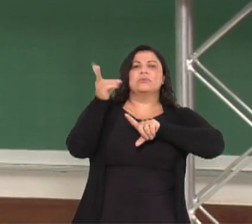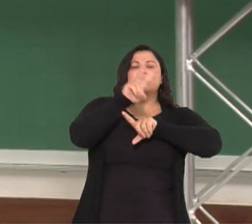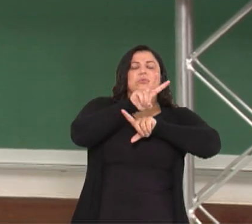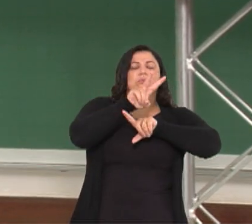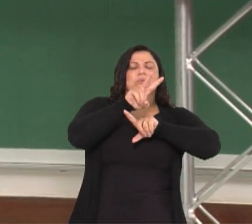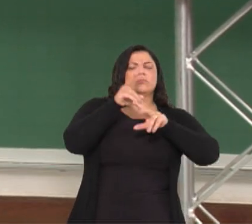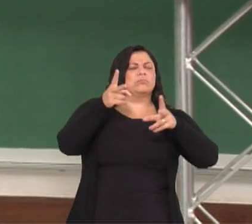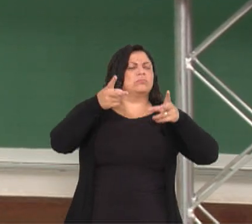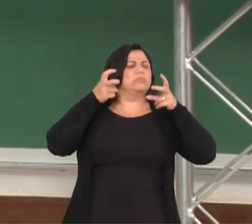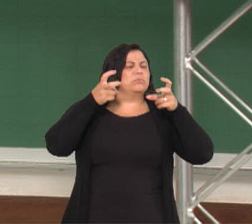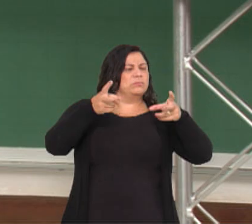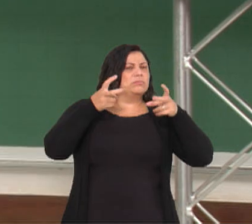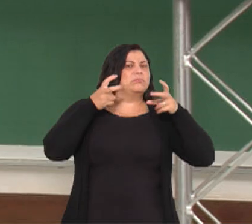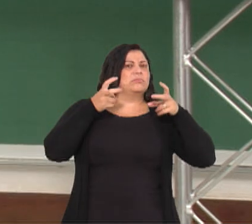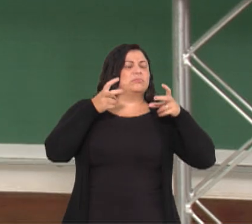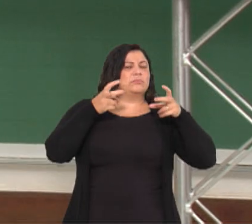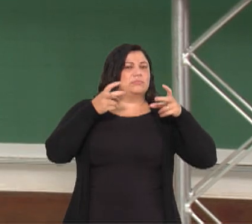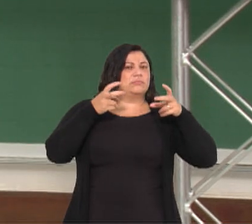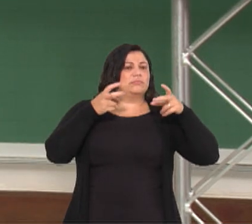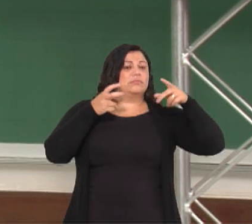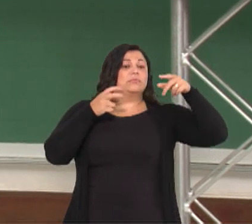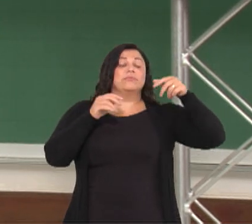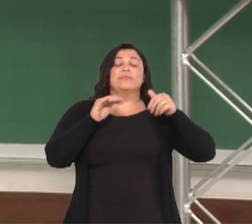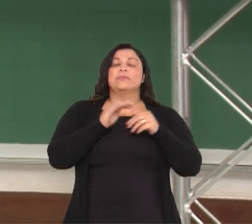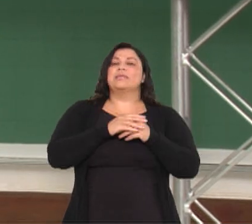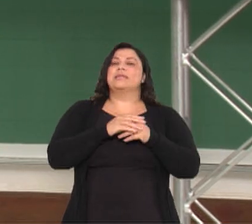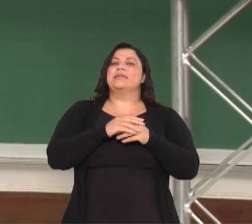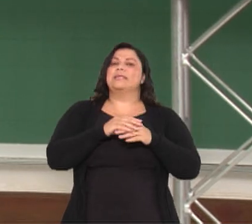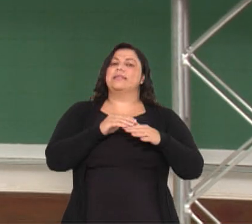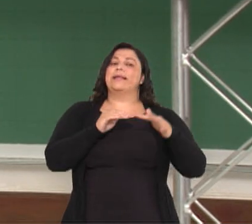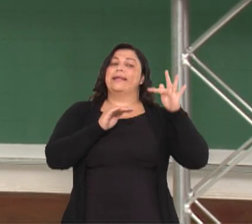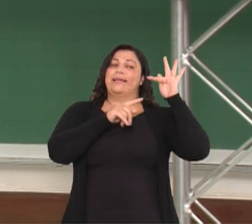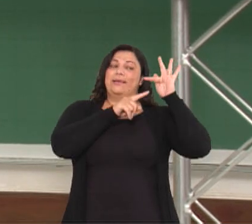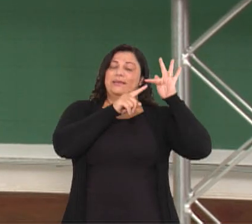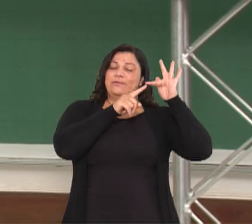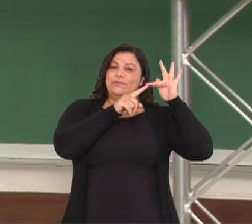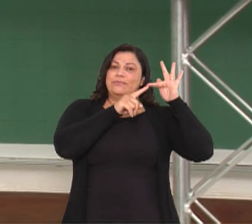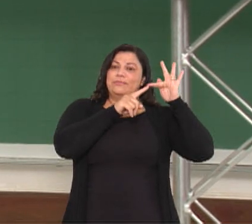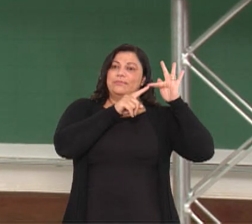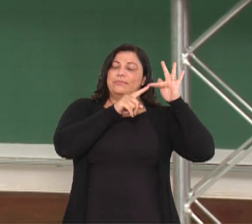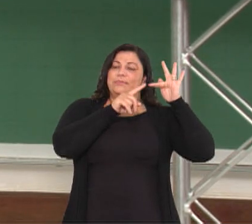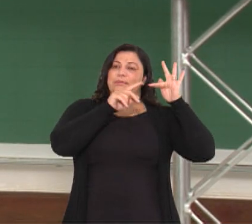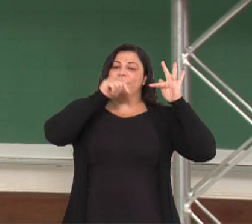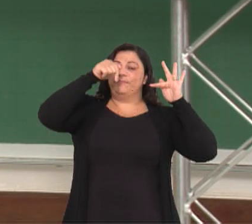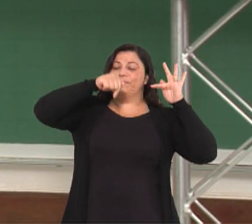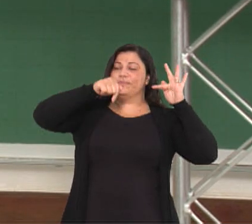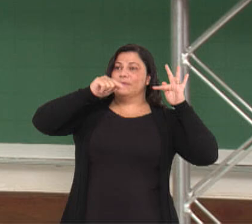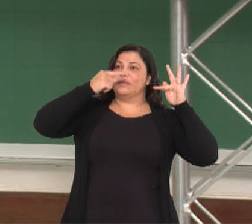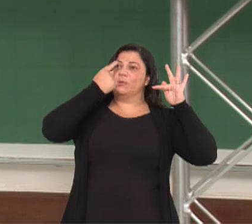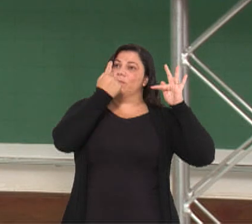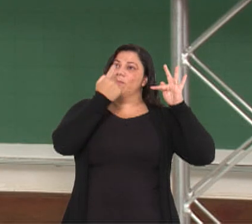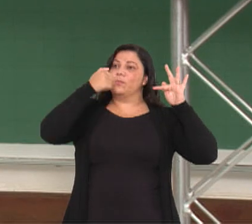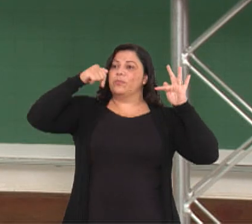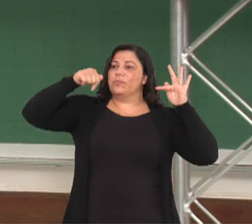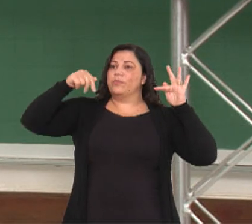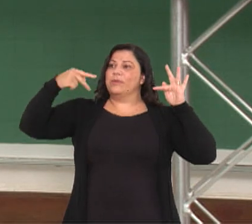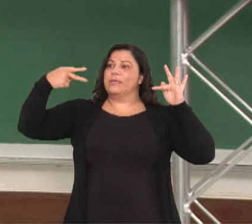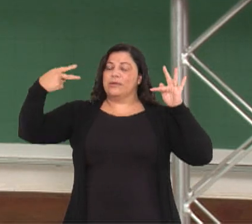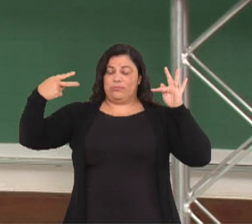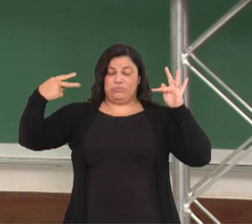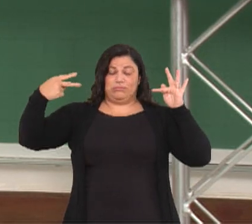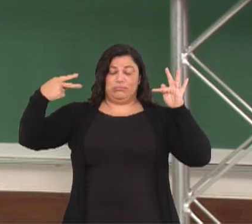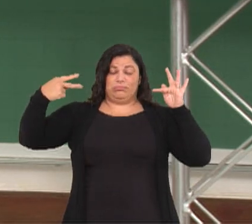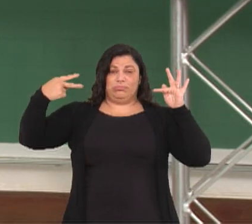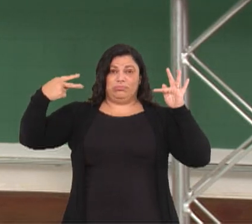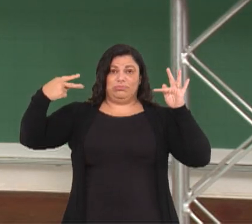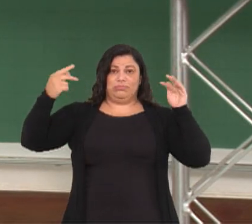força ela tem uma intensidade de Q1 sobre Q2 e tem a mesma intensidade quando você for